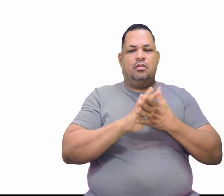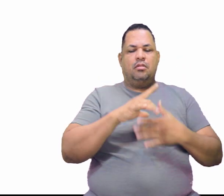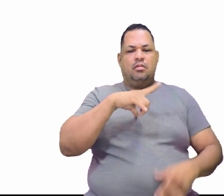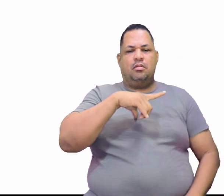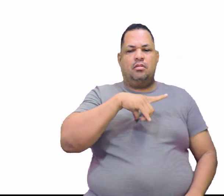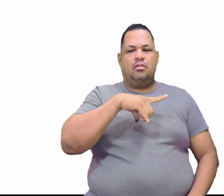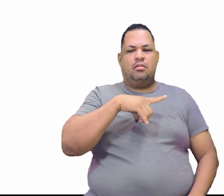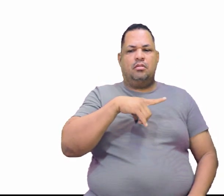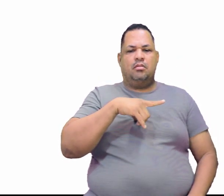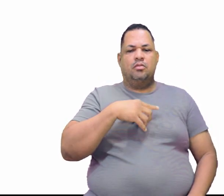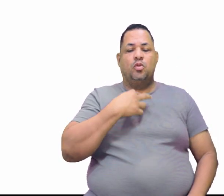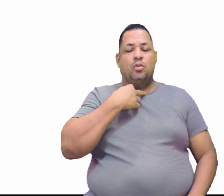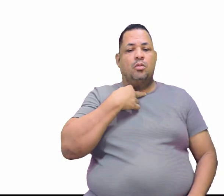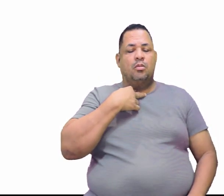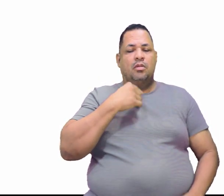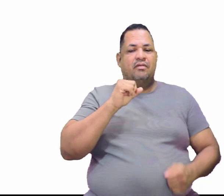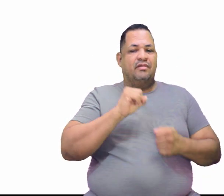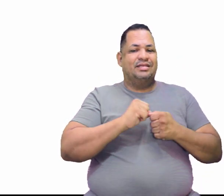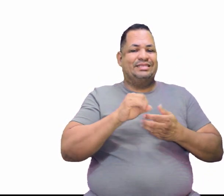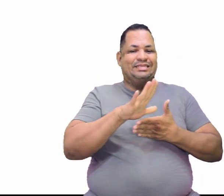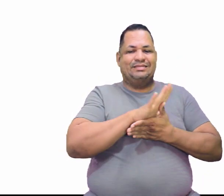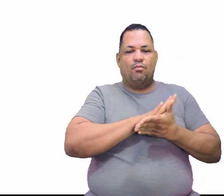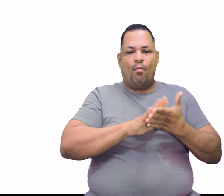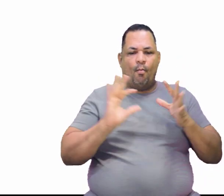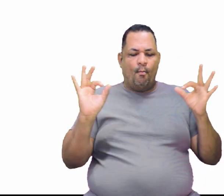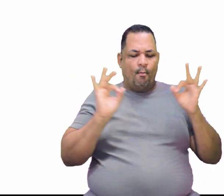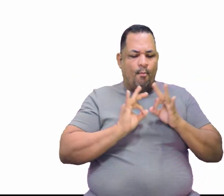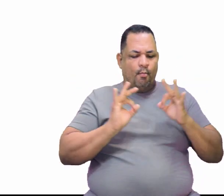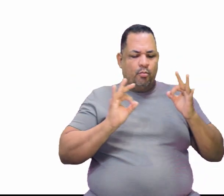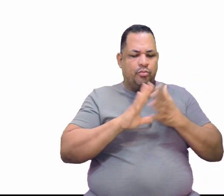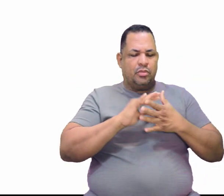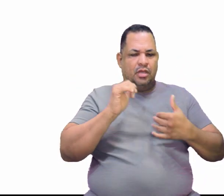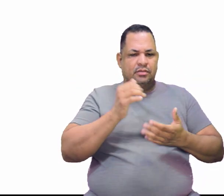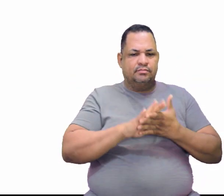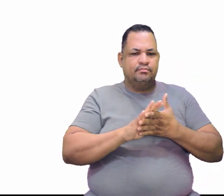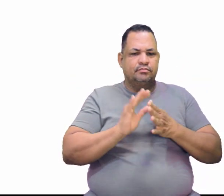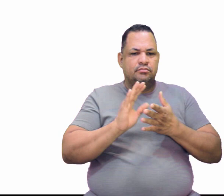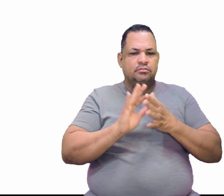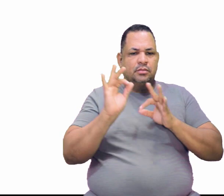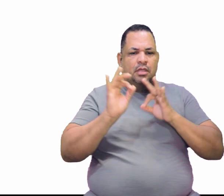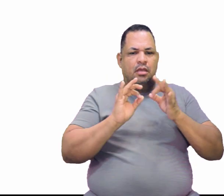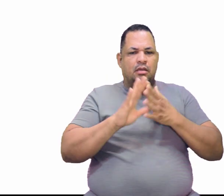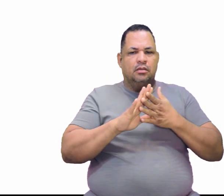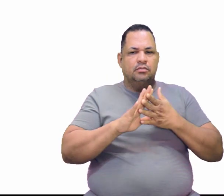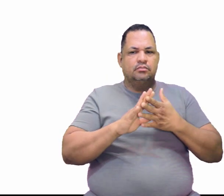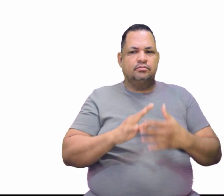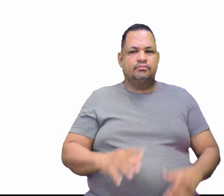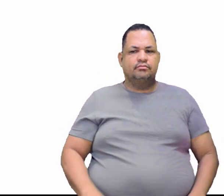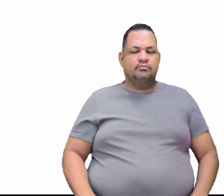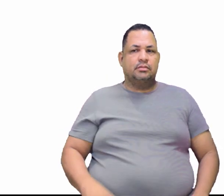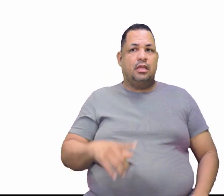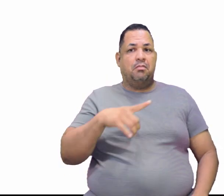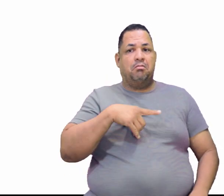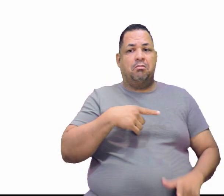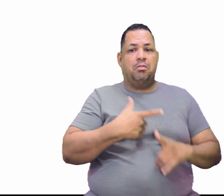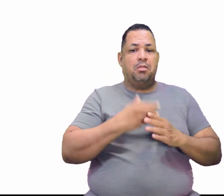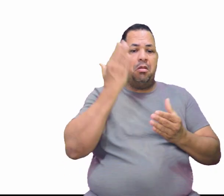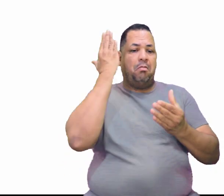Vai mexer em alguma coisa ali. Vai tentar restaurar, vai tentar revitalizar. Meu, tu pega um